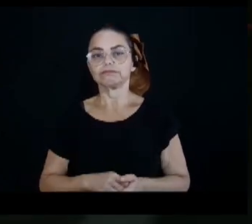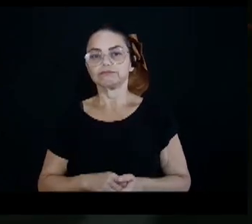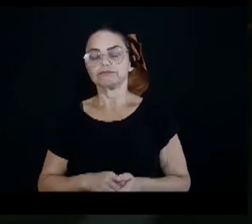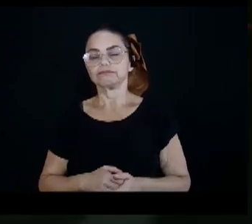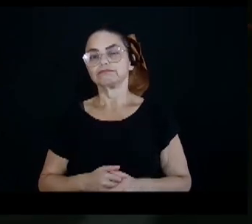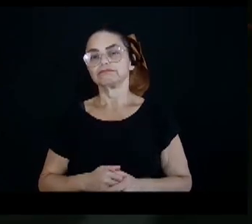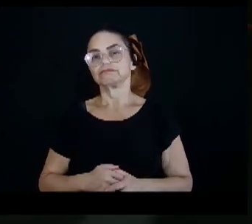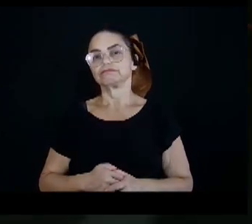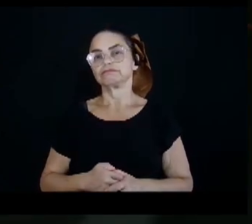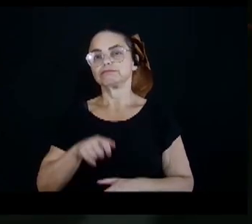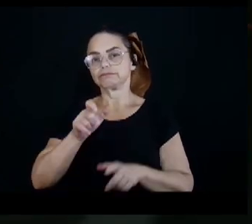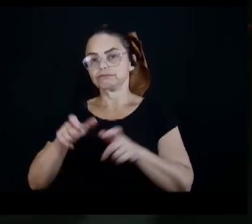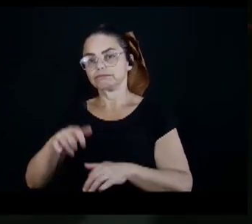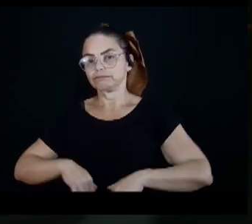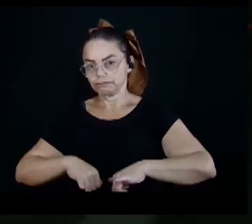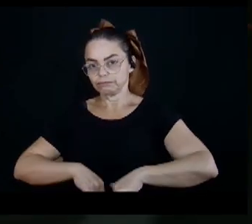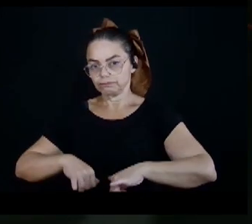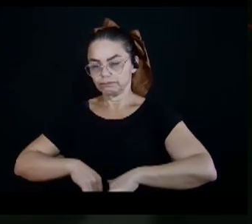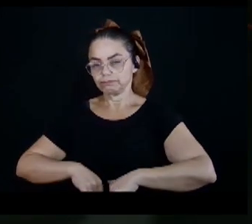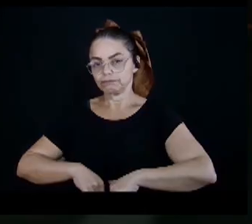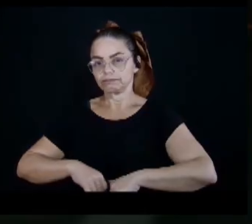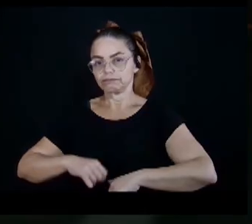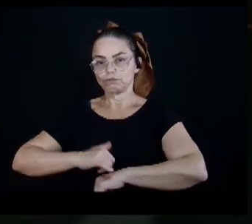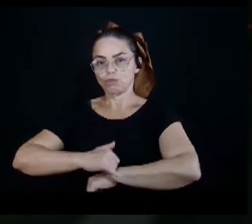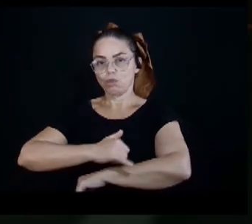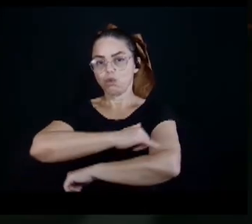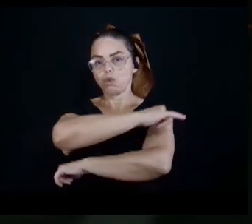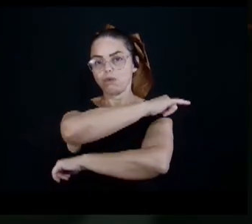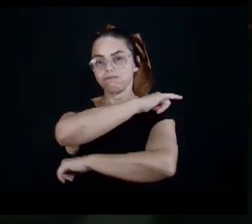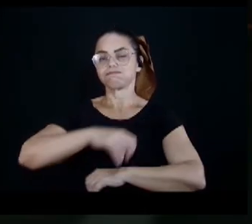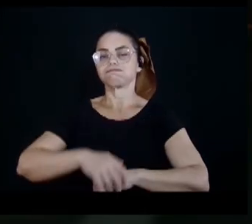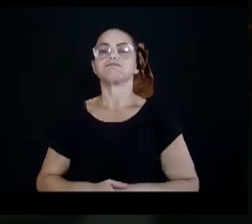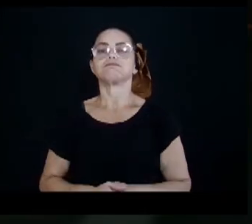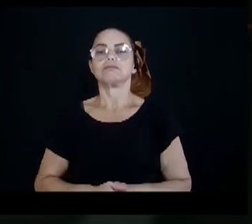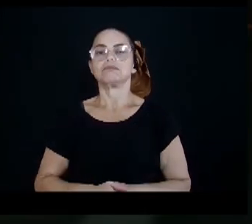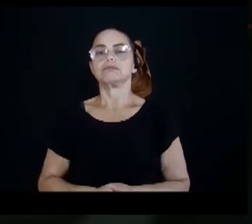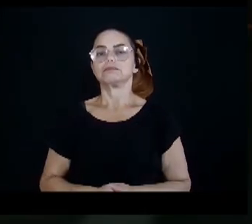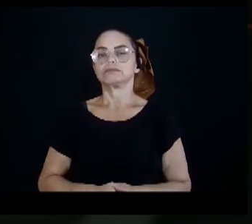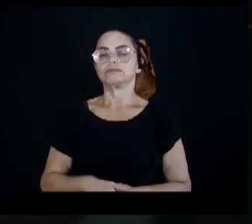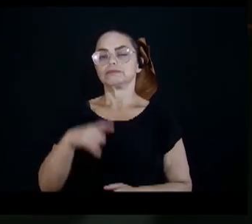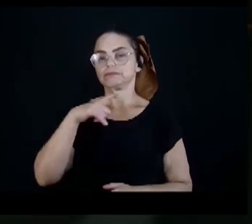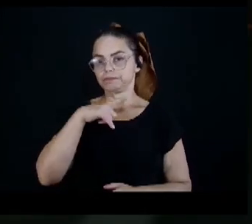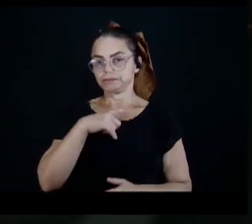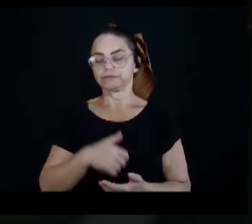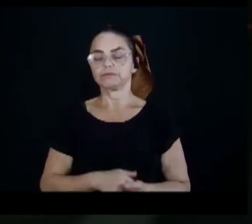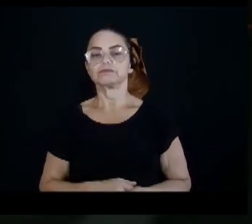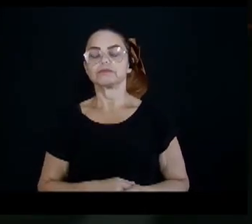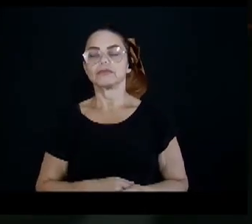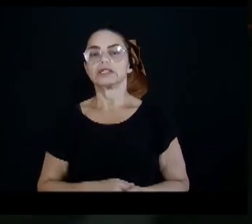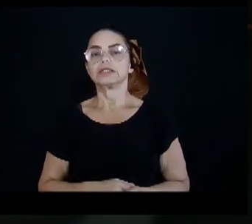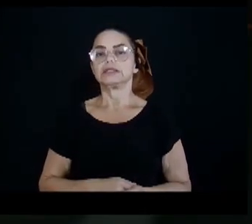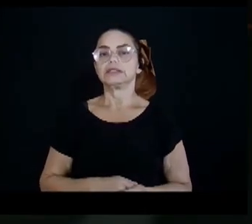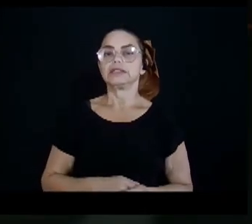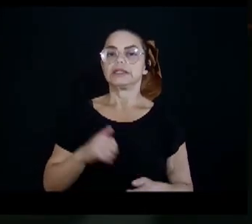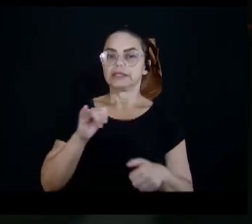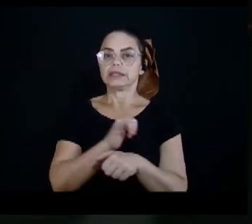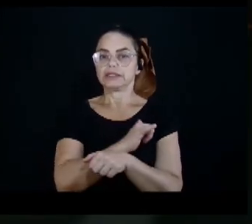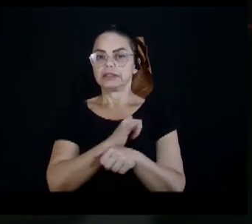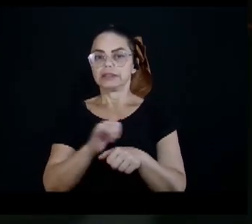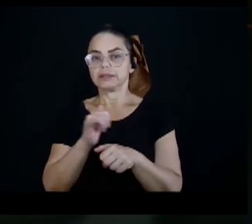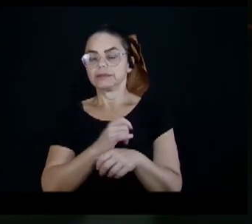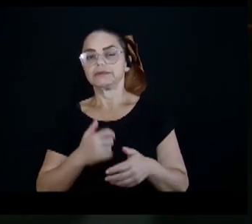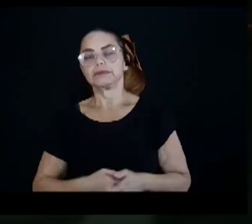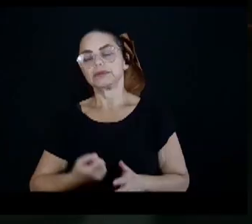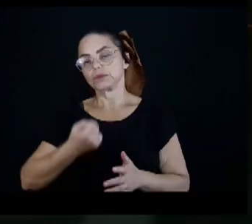sofrem com a obesidade, que bom, né? Que bom que nós temos esses medicamentos. Mas como a Cris pontuou, se você